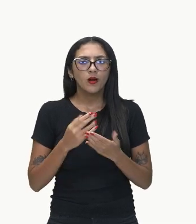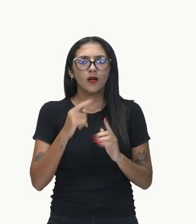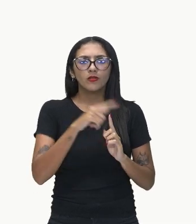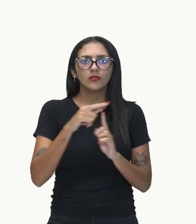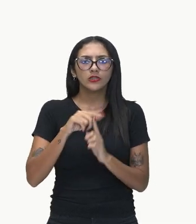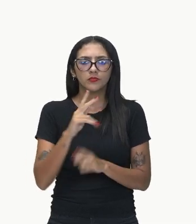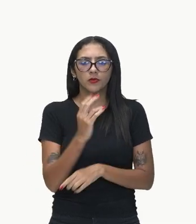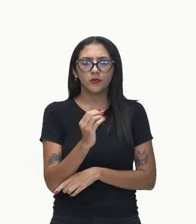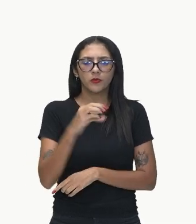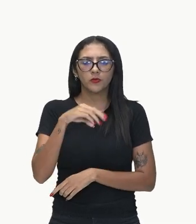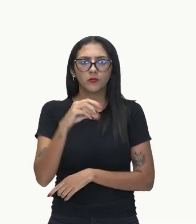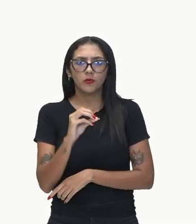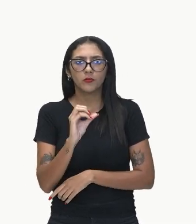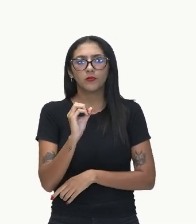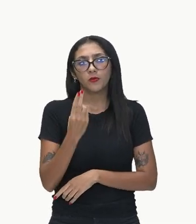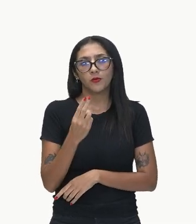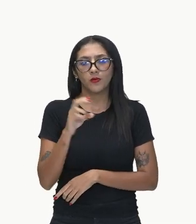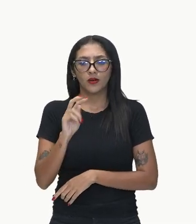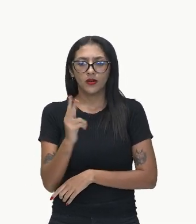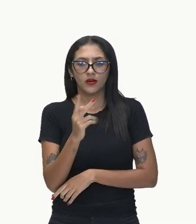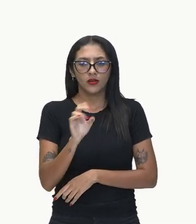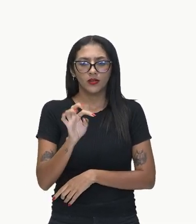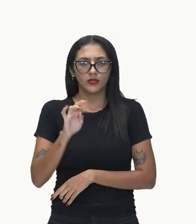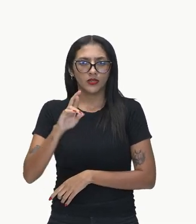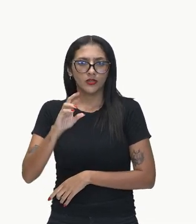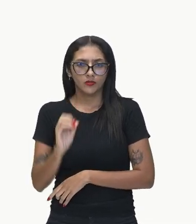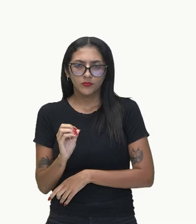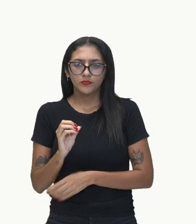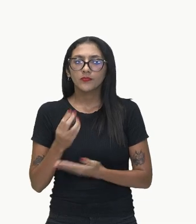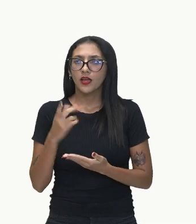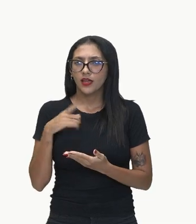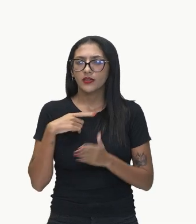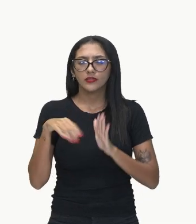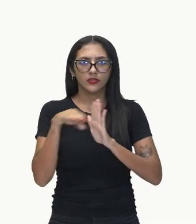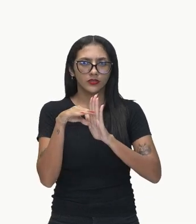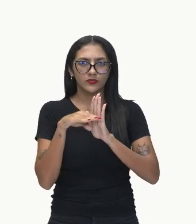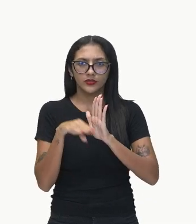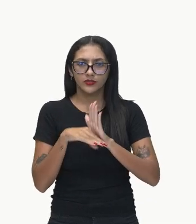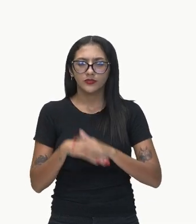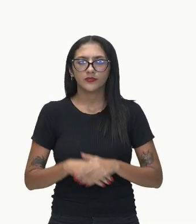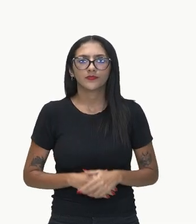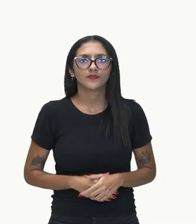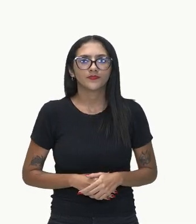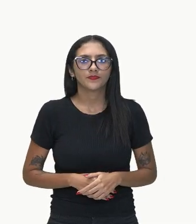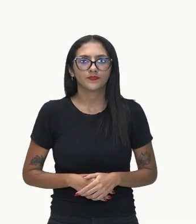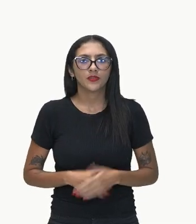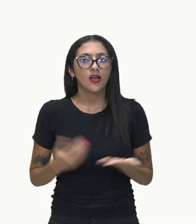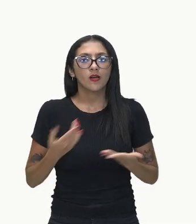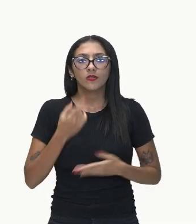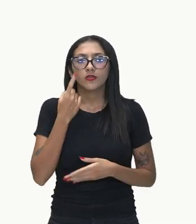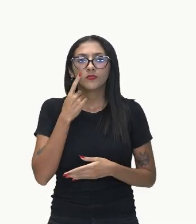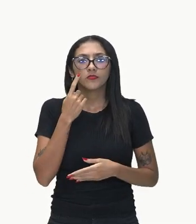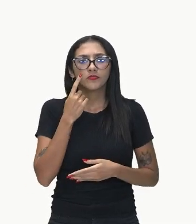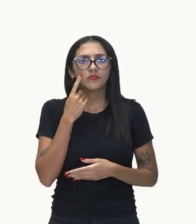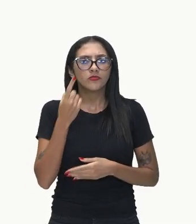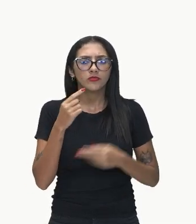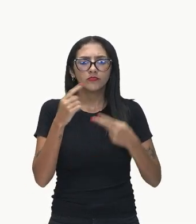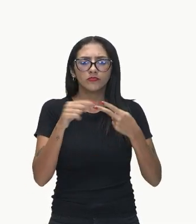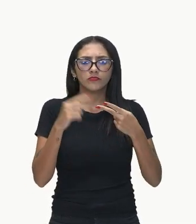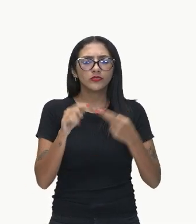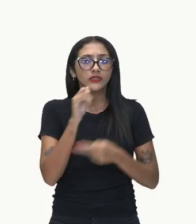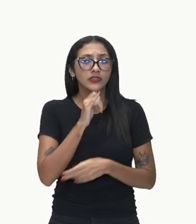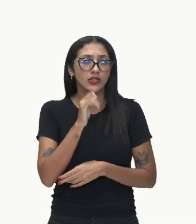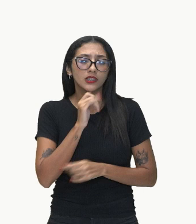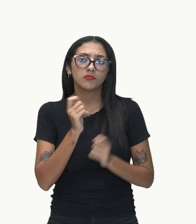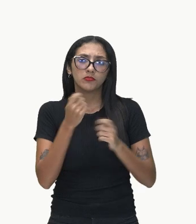Ela é heterocíclica. Essa é a classificação. Vamos ver dois exemplos aqui para vocês conseguirem